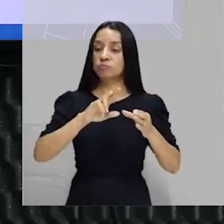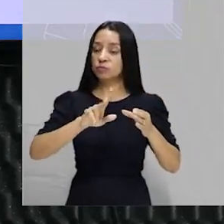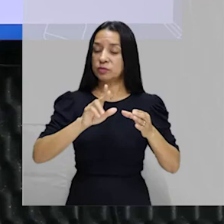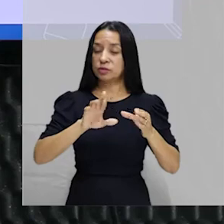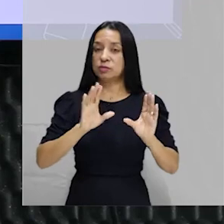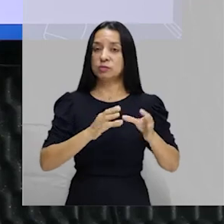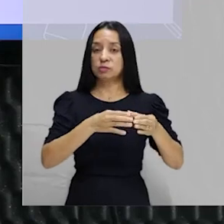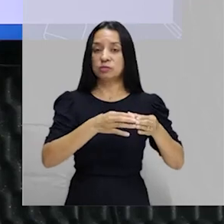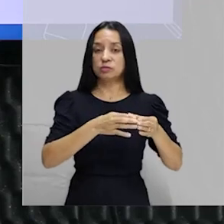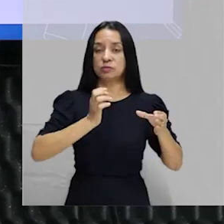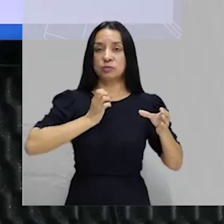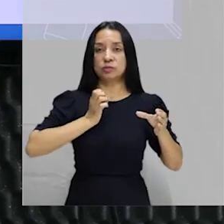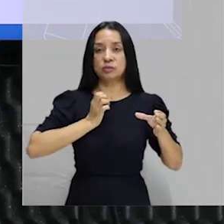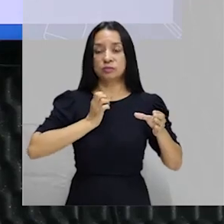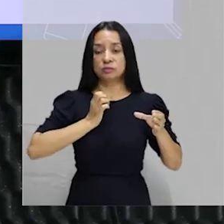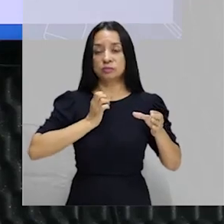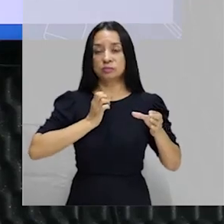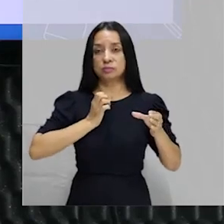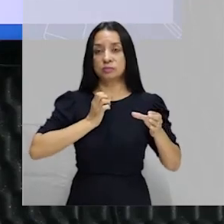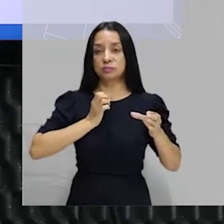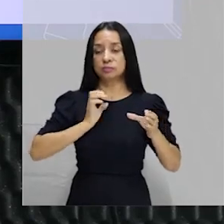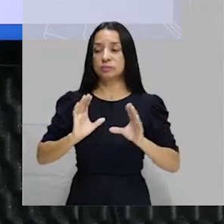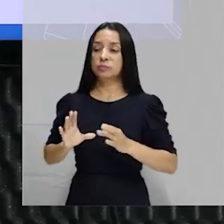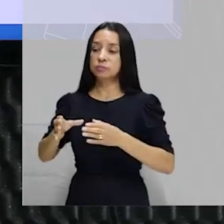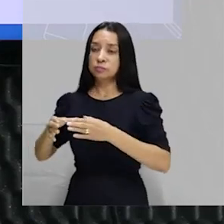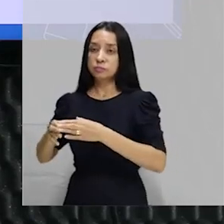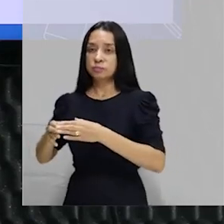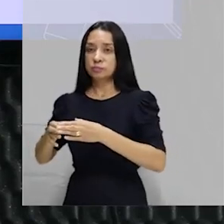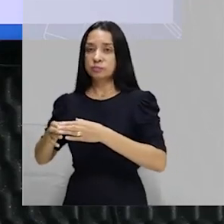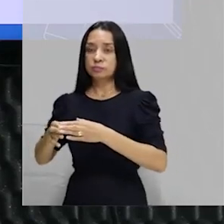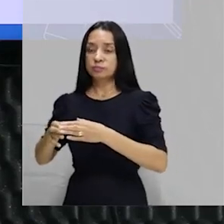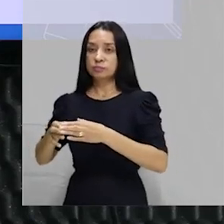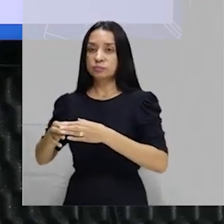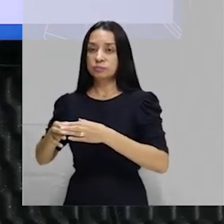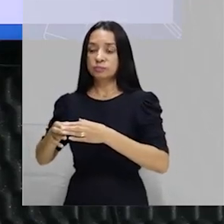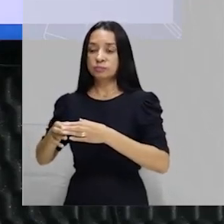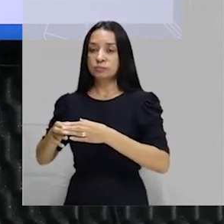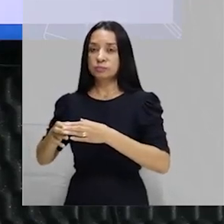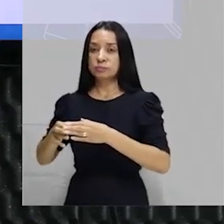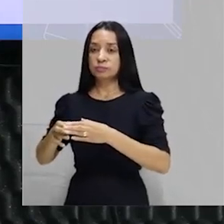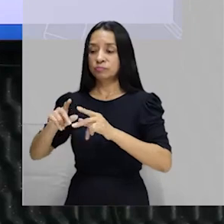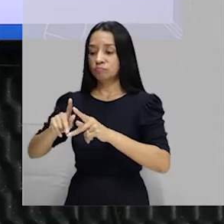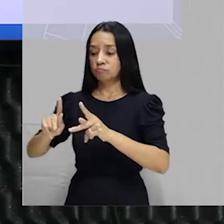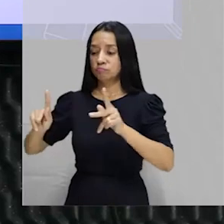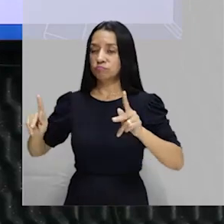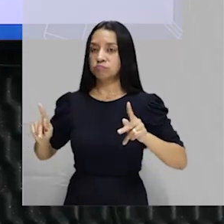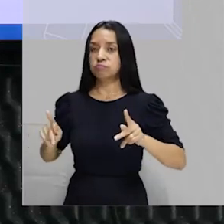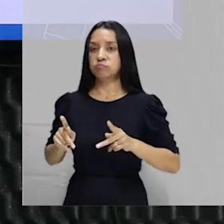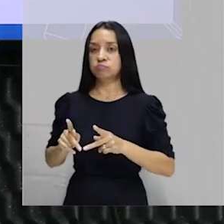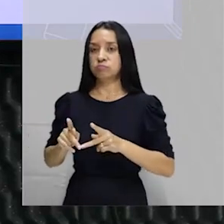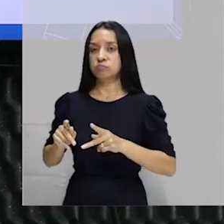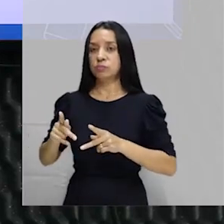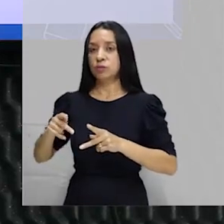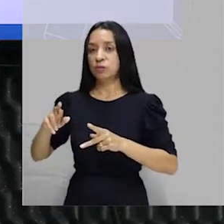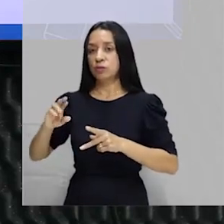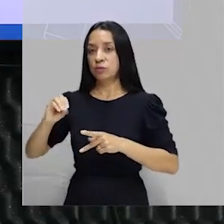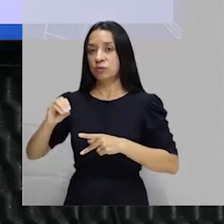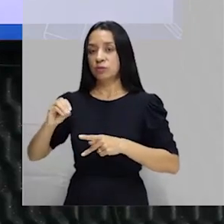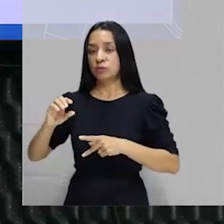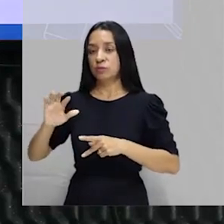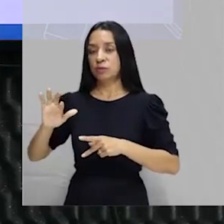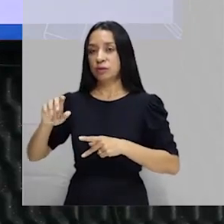classes sociais. Belezinha? Então, essa é a ditadura do proletariado, um governo transitório destinado à tomada dos meios